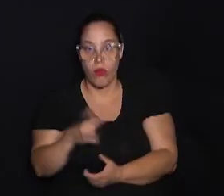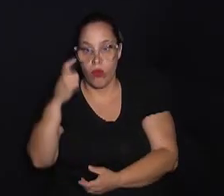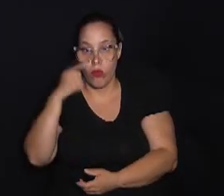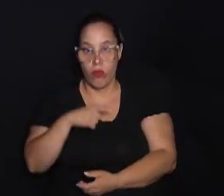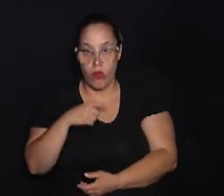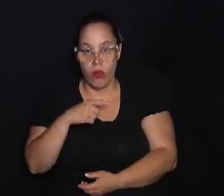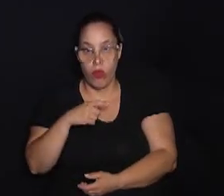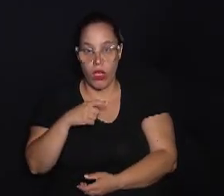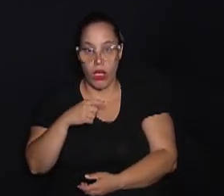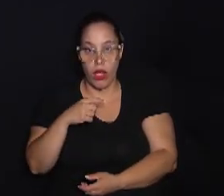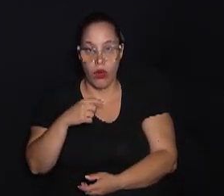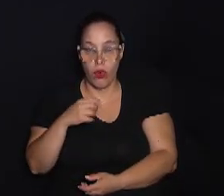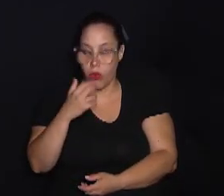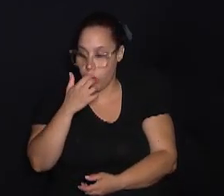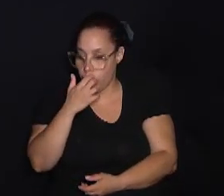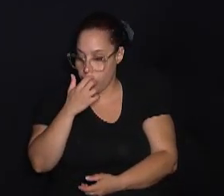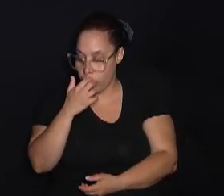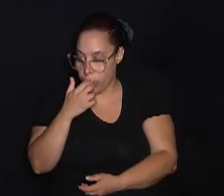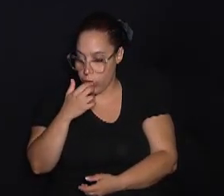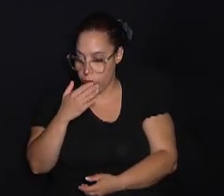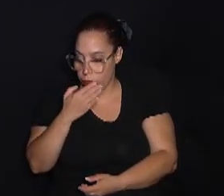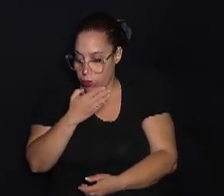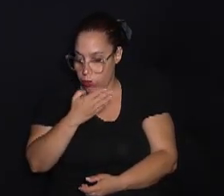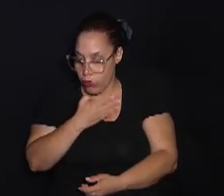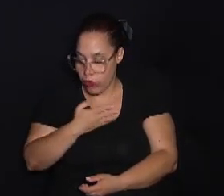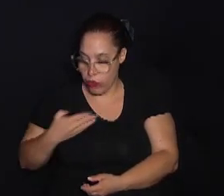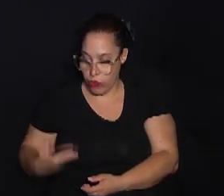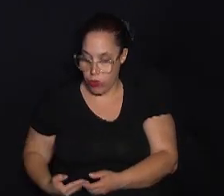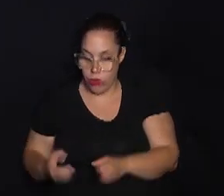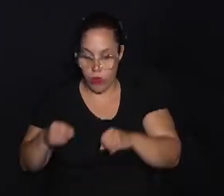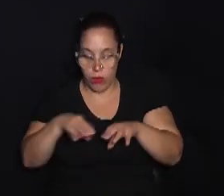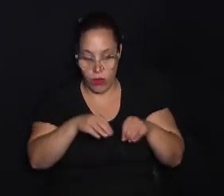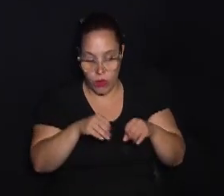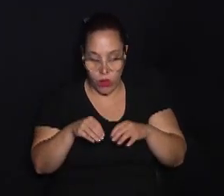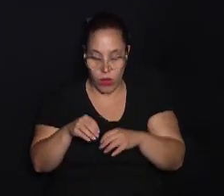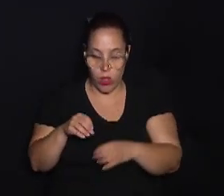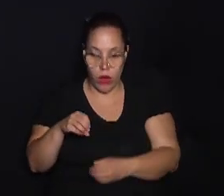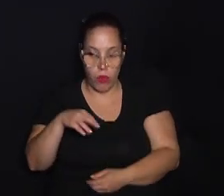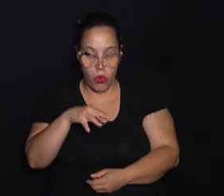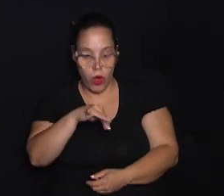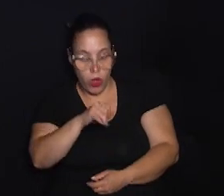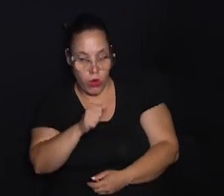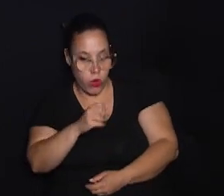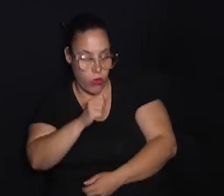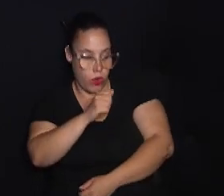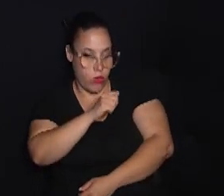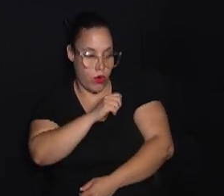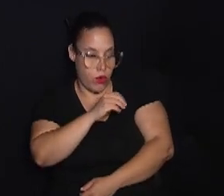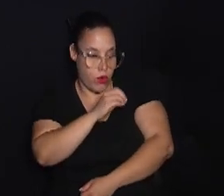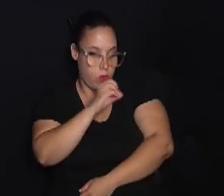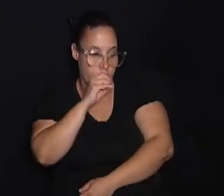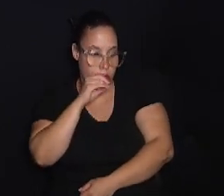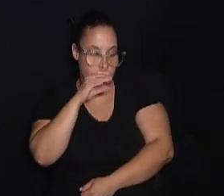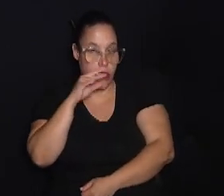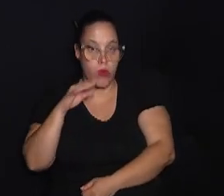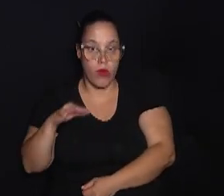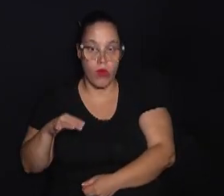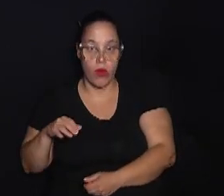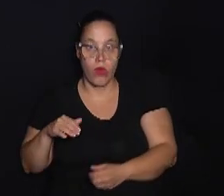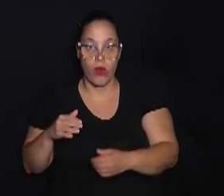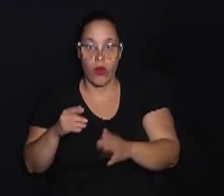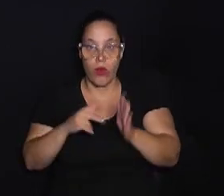servidora pública, né, há 27 anos, sou monitora de educação infantil e eu fui forjada no movimento